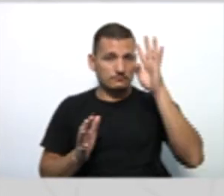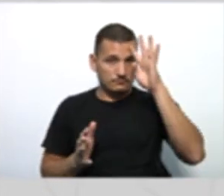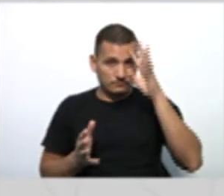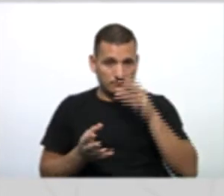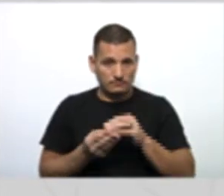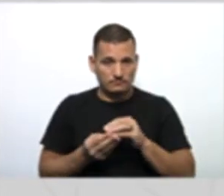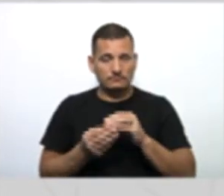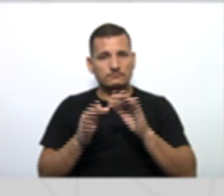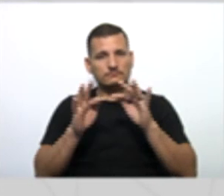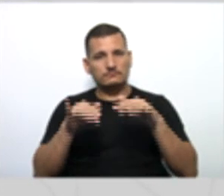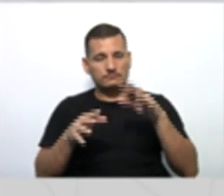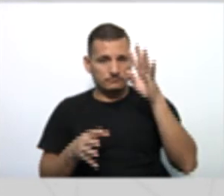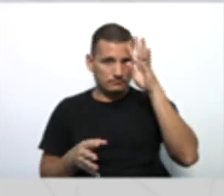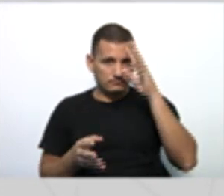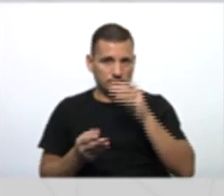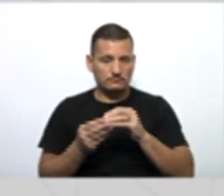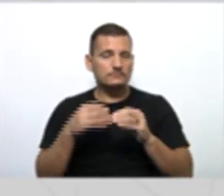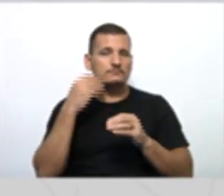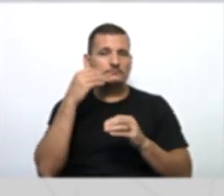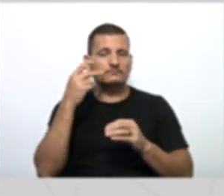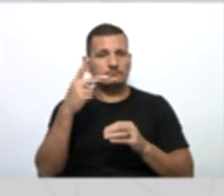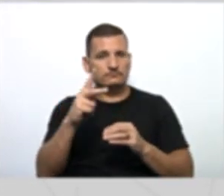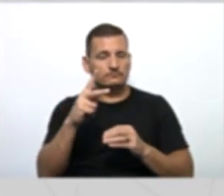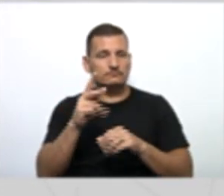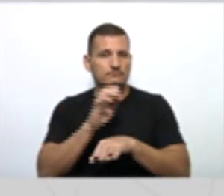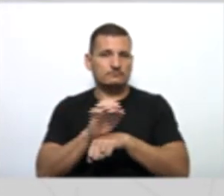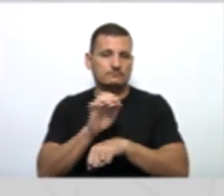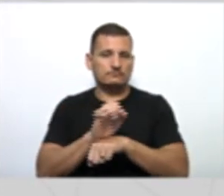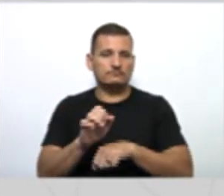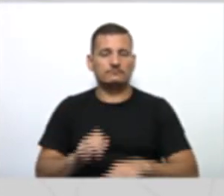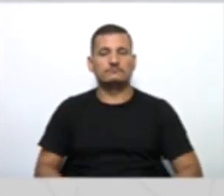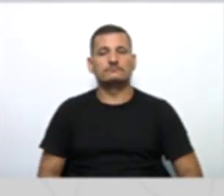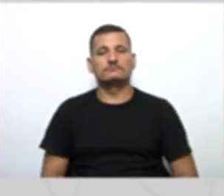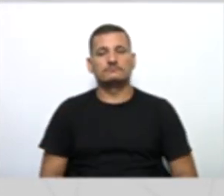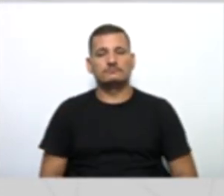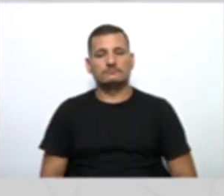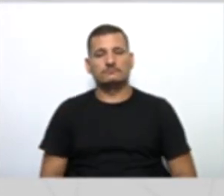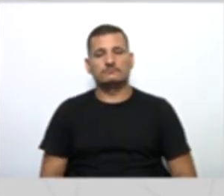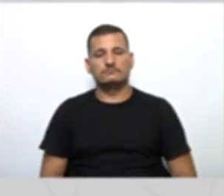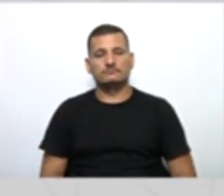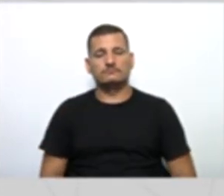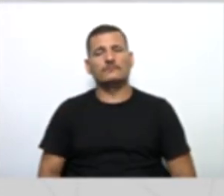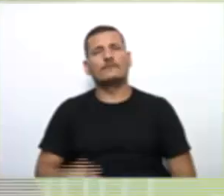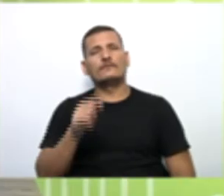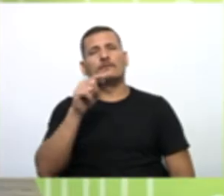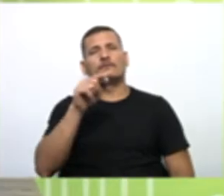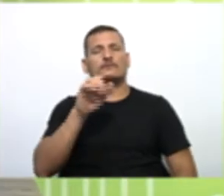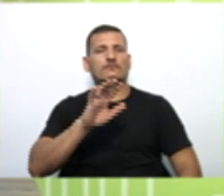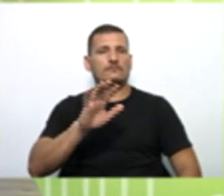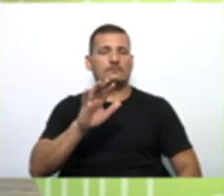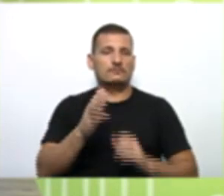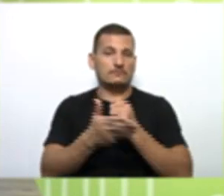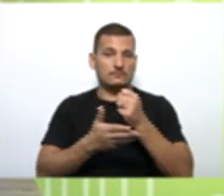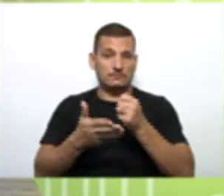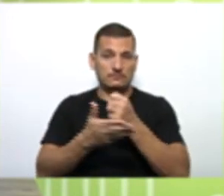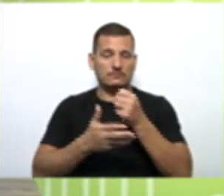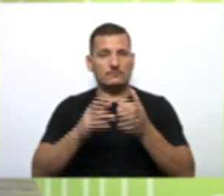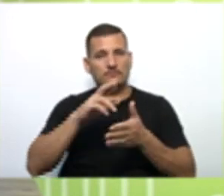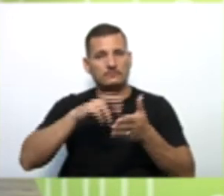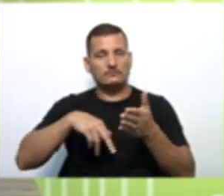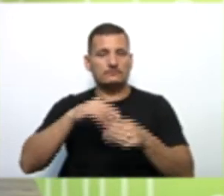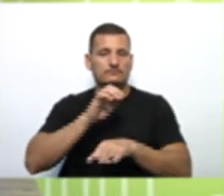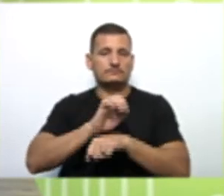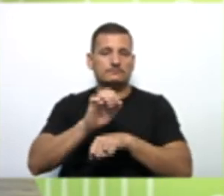a conclusão, né, da experiência que você teve no período do estágio. Esses são os elementos base, né, de um relatório de